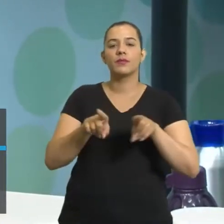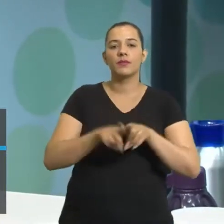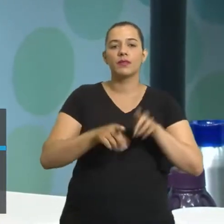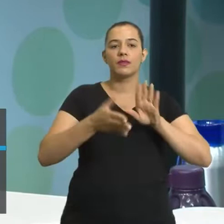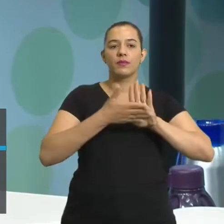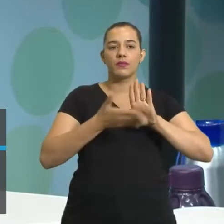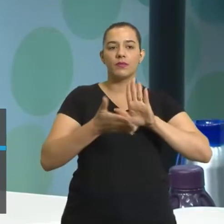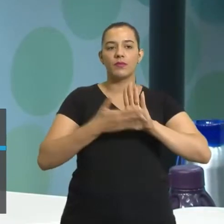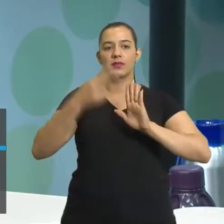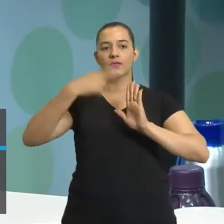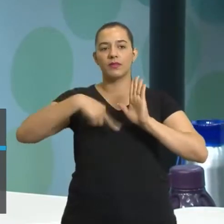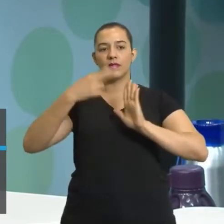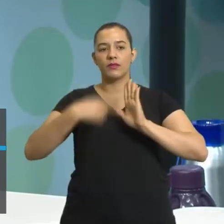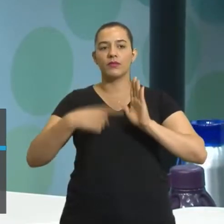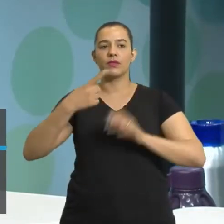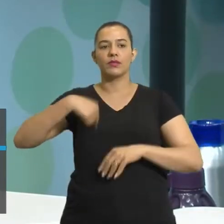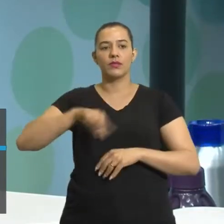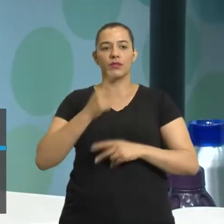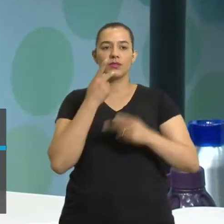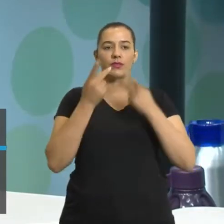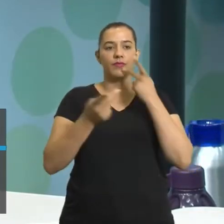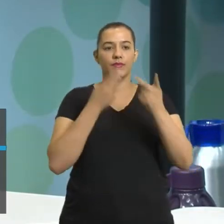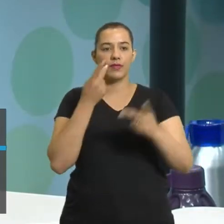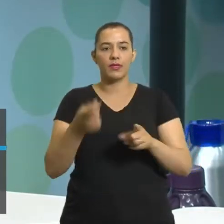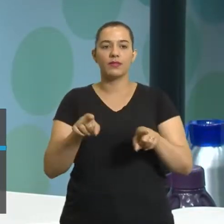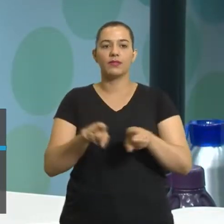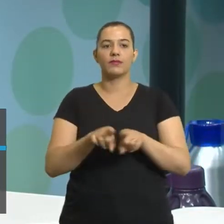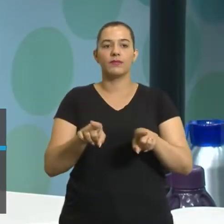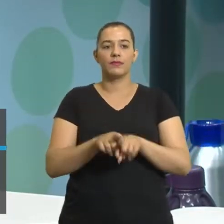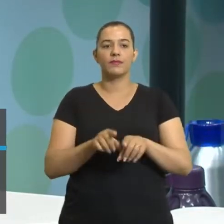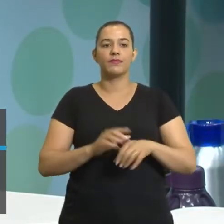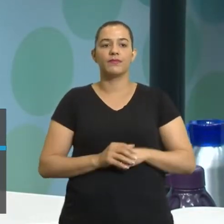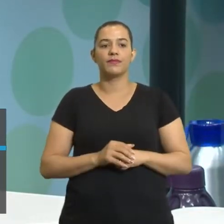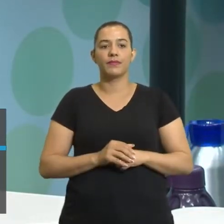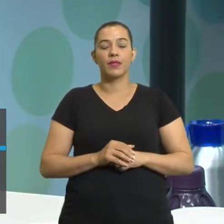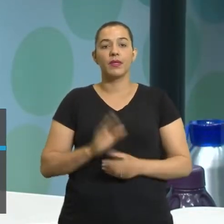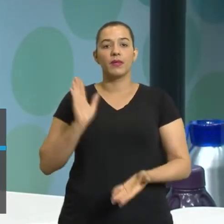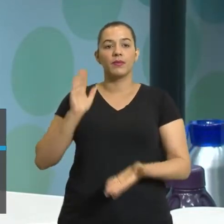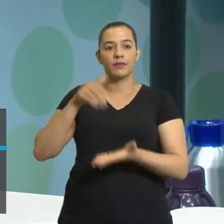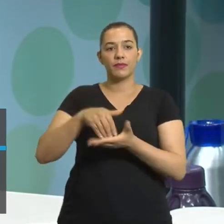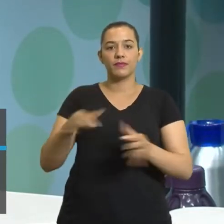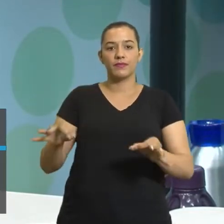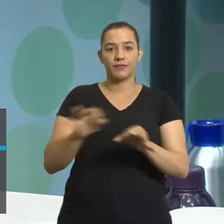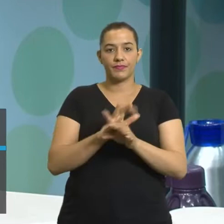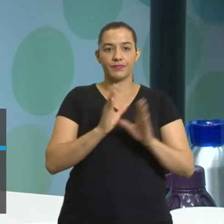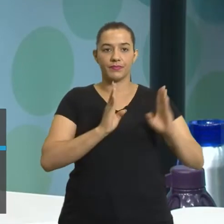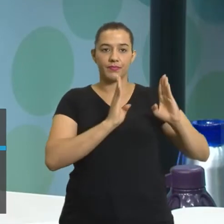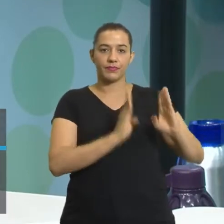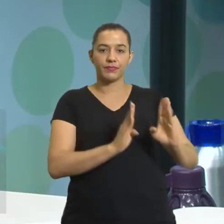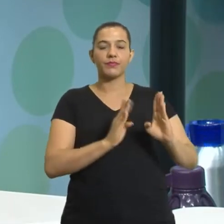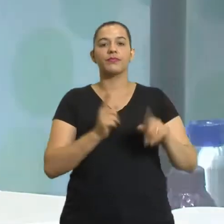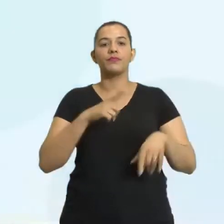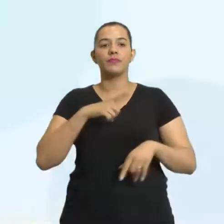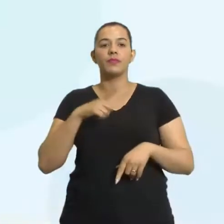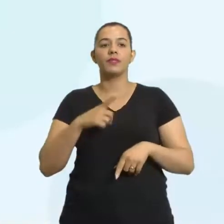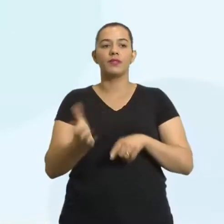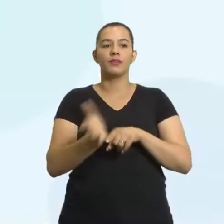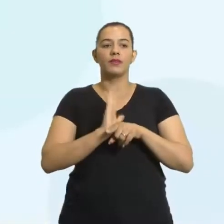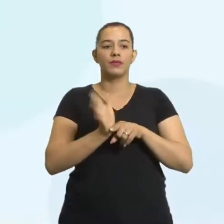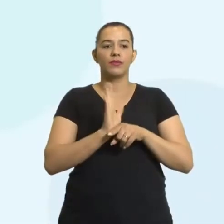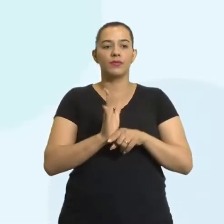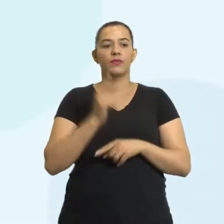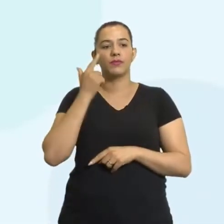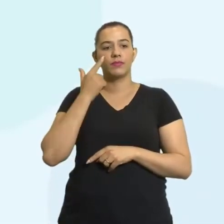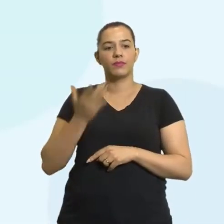já havíamos comentado também. Então, para finalizar esse bloco, a gente gostaria de apresentar um vídeo sobre o que é uma